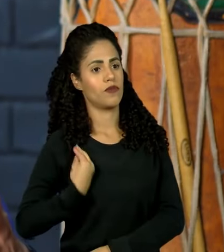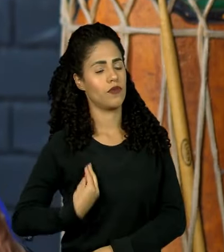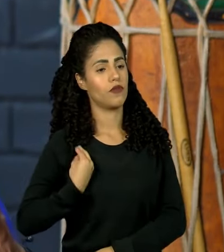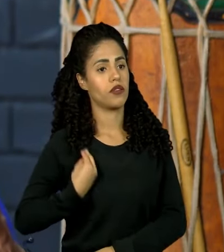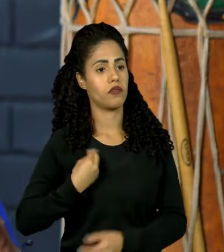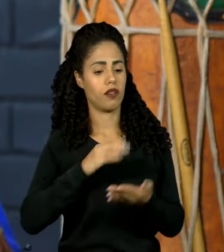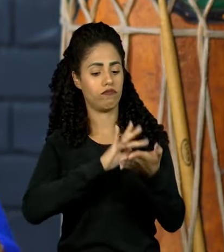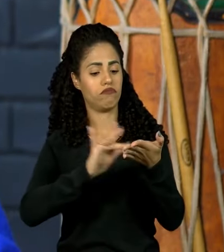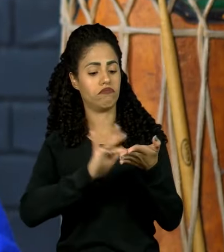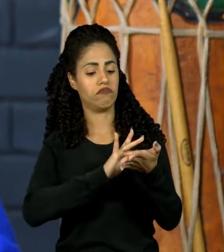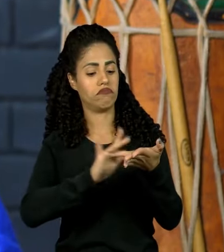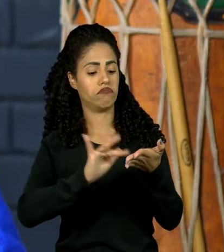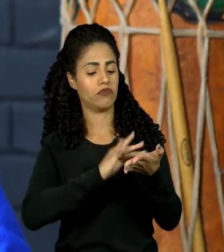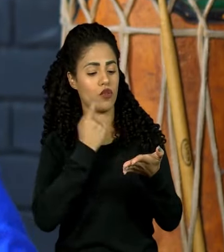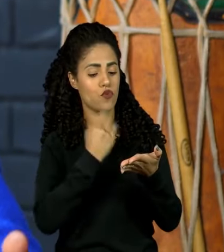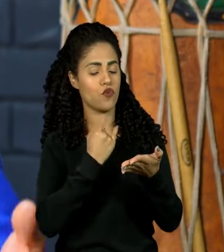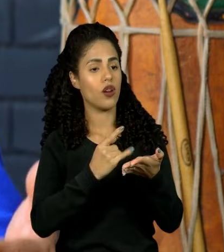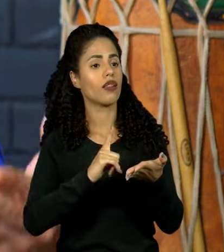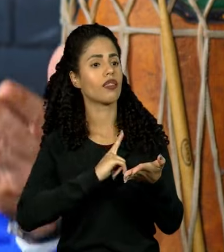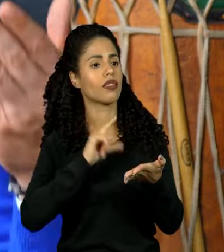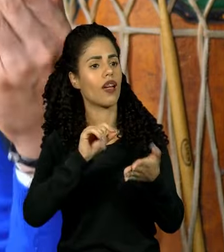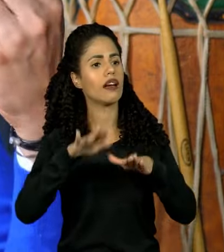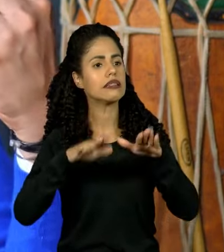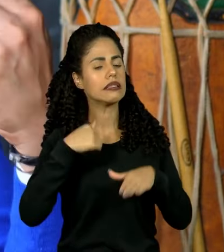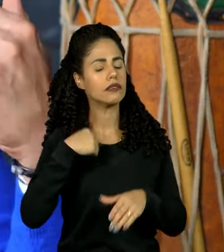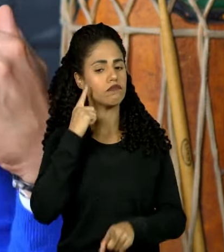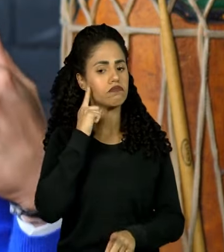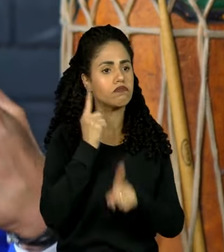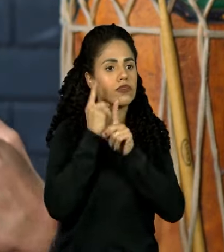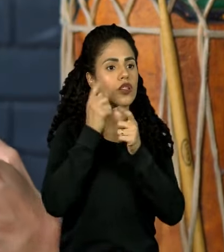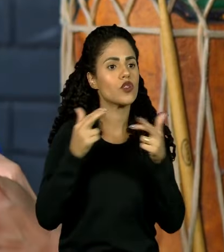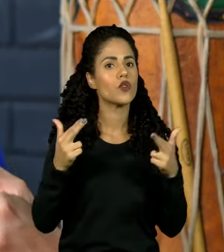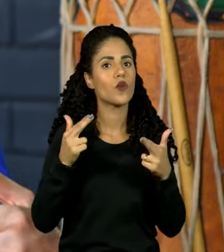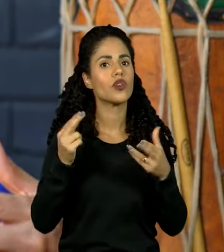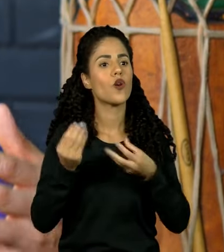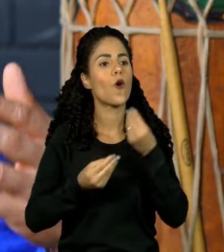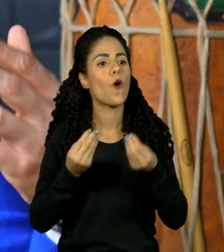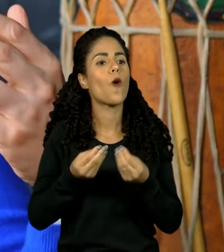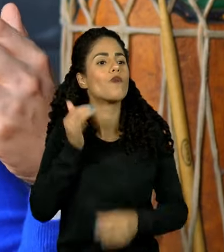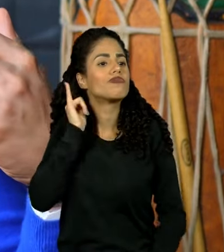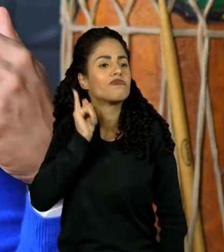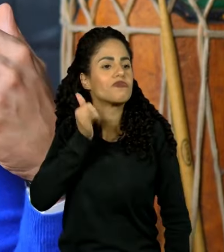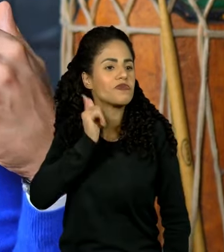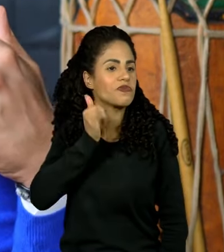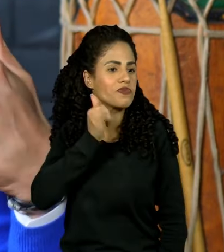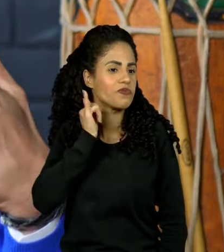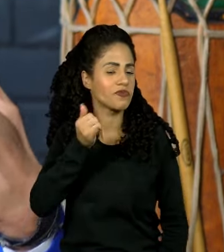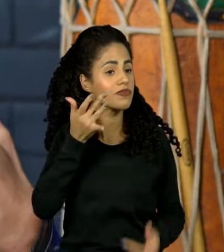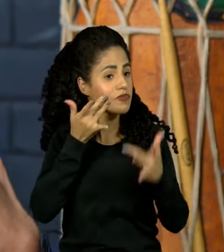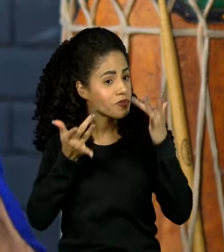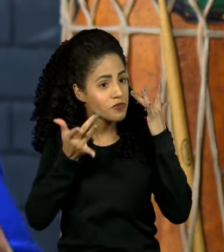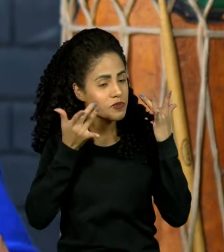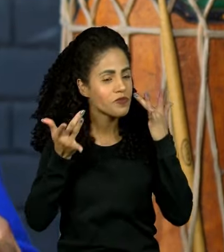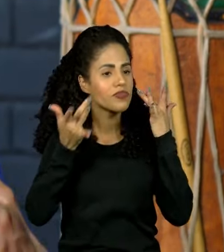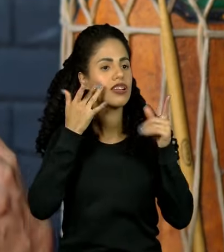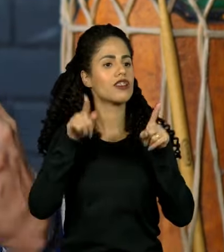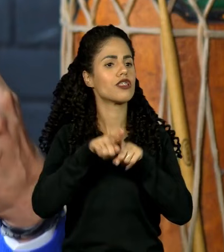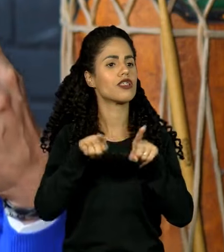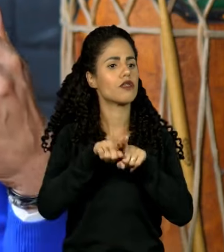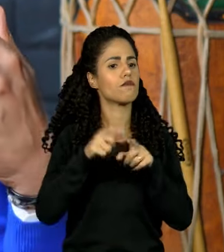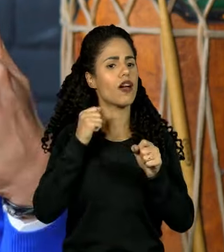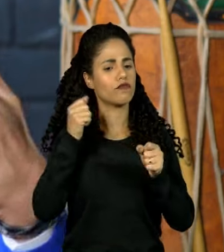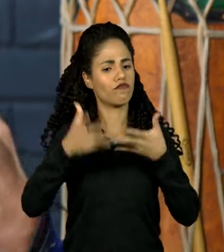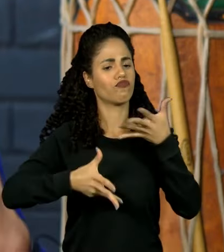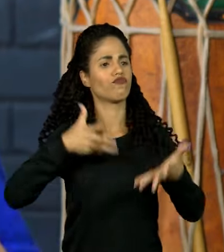há uma tentativa de uma redescoberta da beleza da contação de histórias da riqueza das oralidades